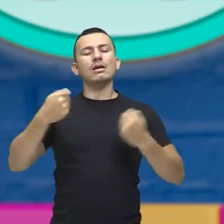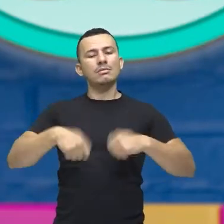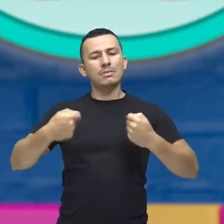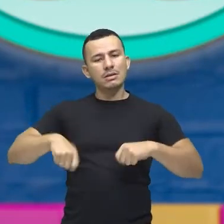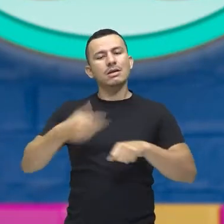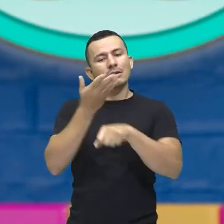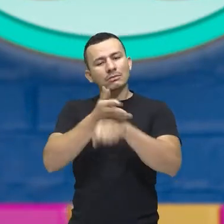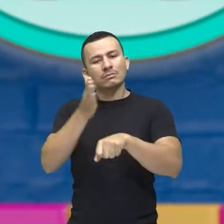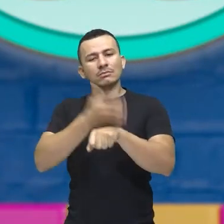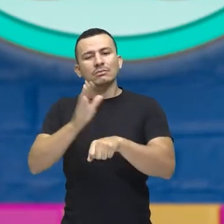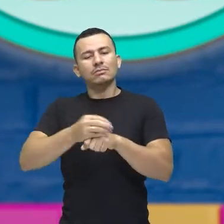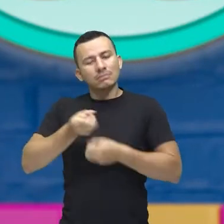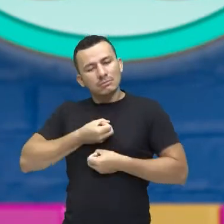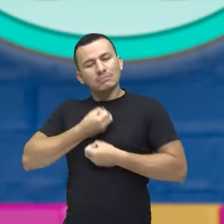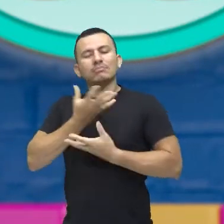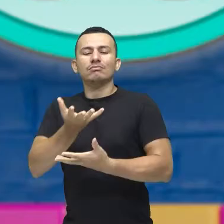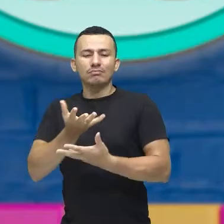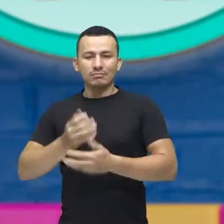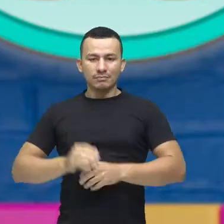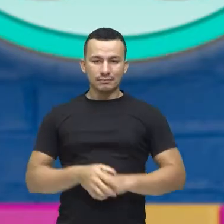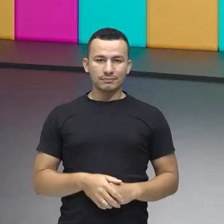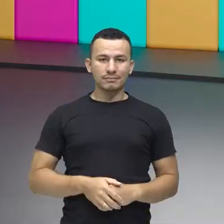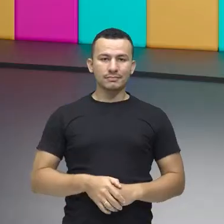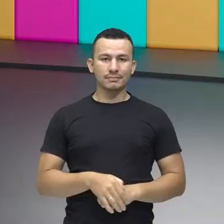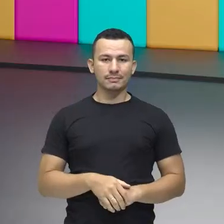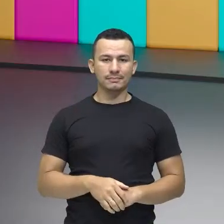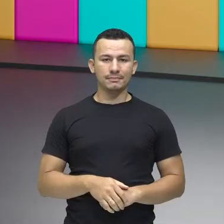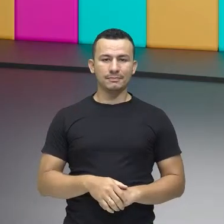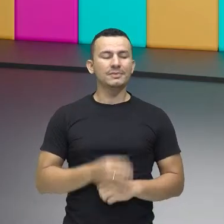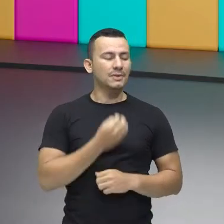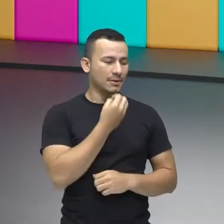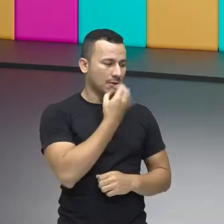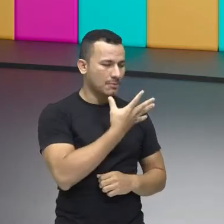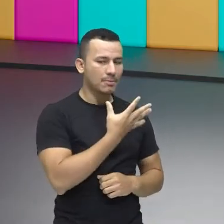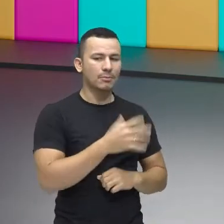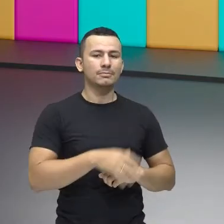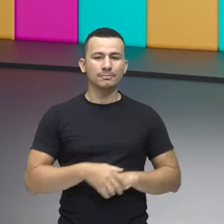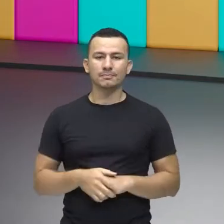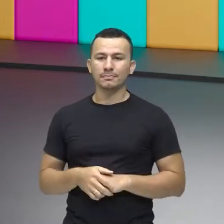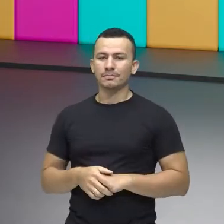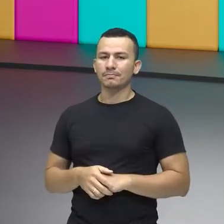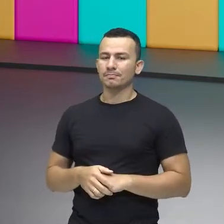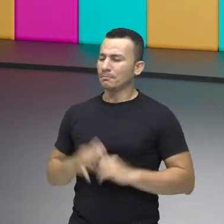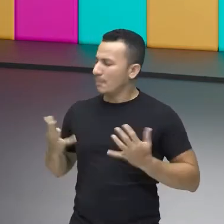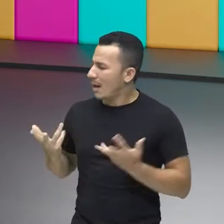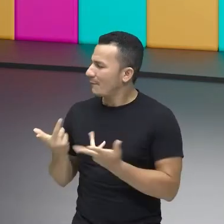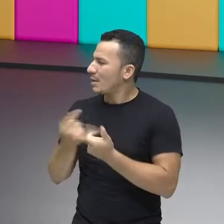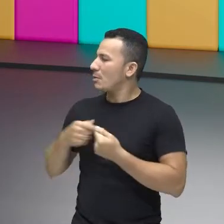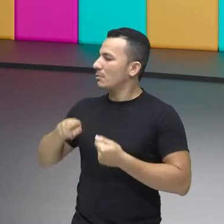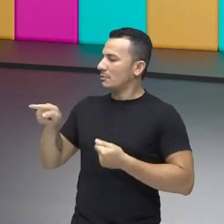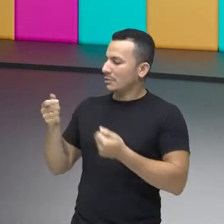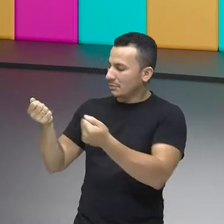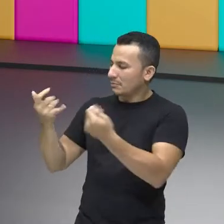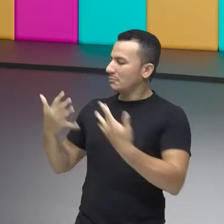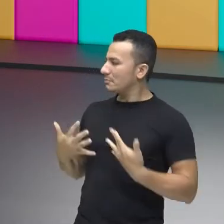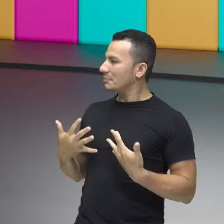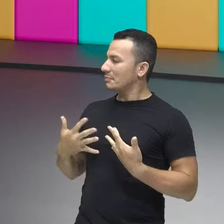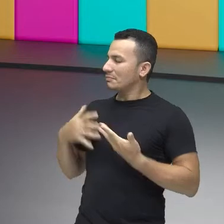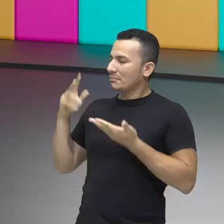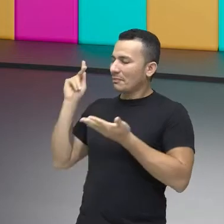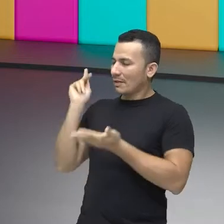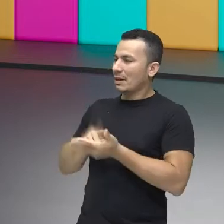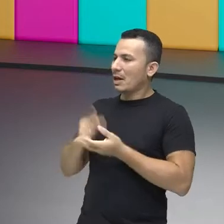vêm a partir da expressão dos nossos sentimentos. Muito bem, Afonso. Essa tua fala, ela é fantástica, né? Que mundo maravilhoso